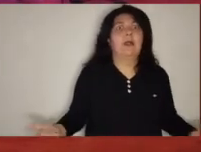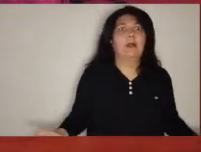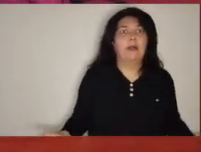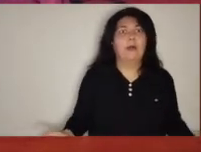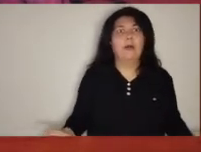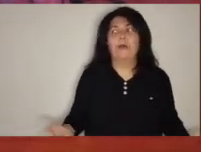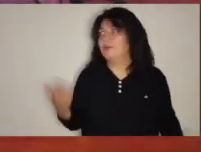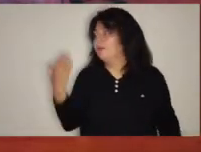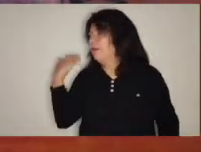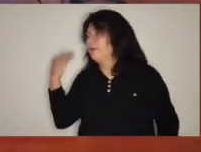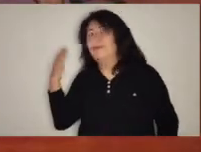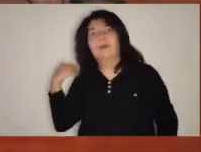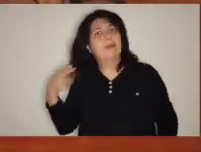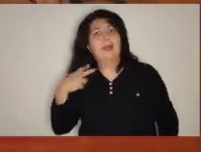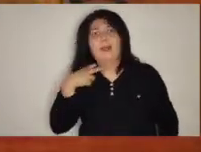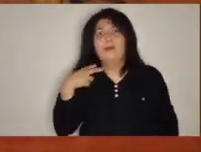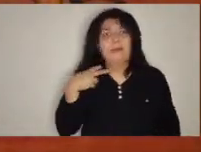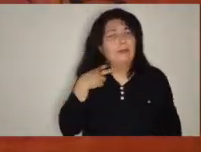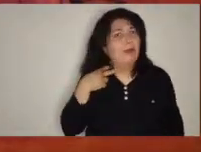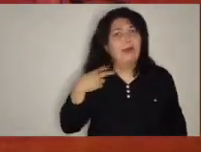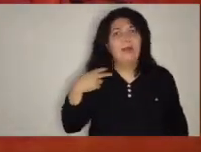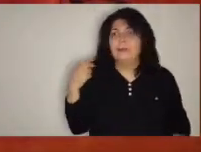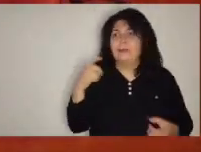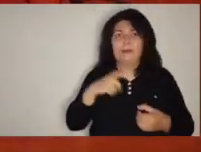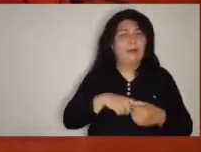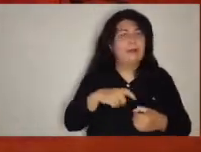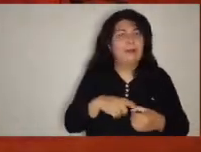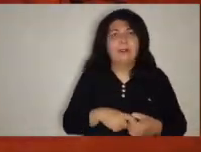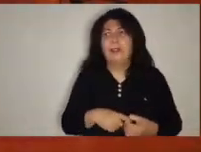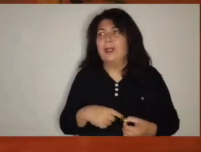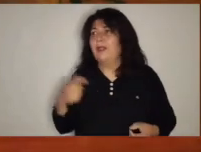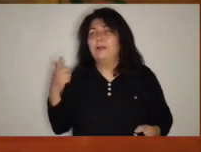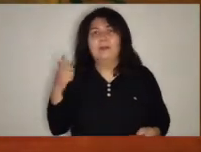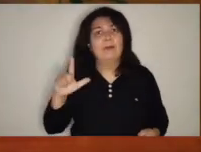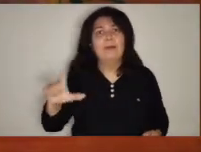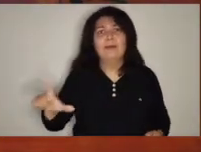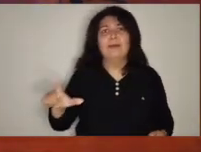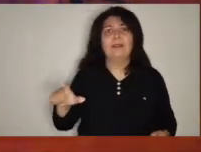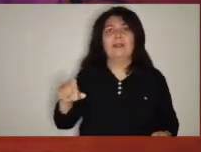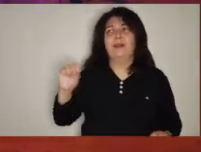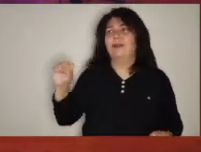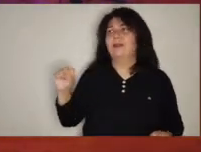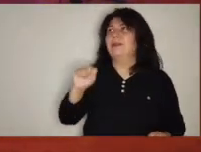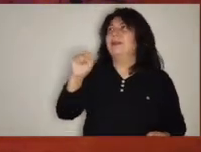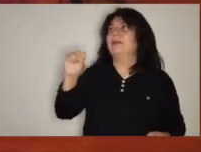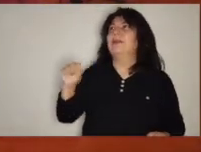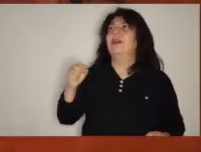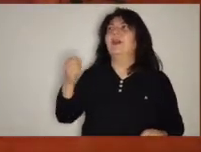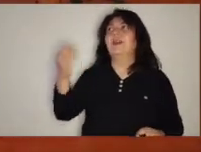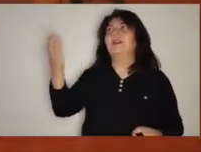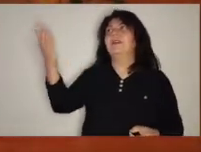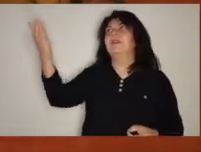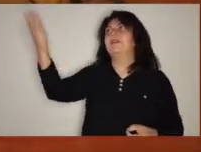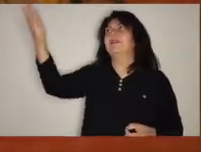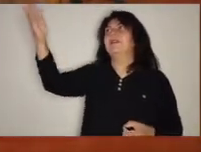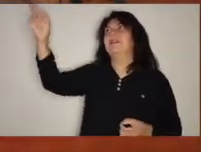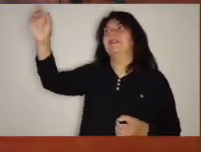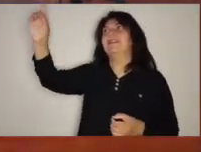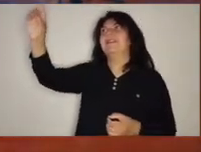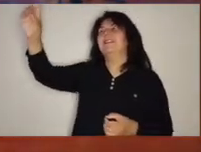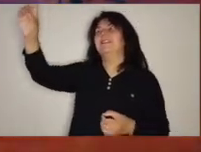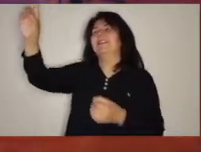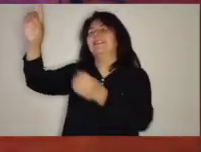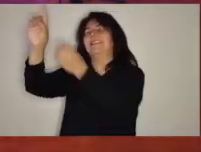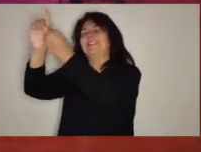irei se eu não tenho pra onde voltar? Só tenho você,